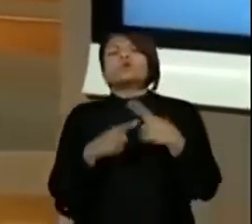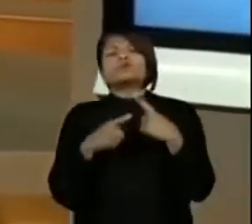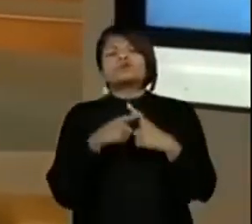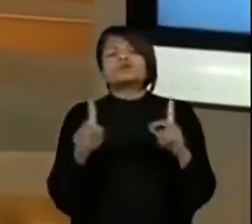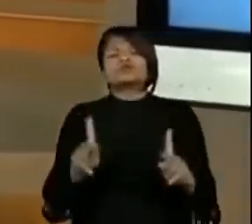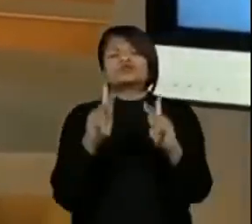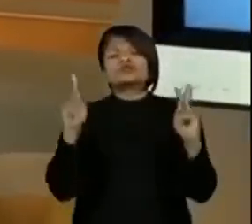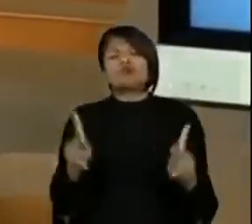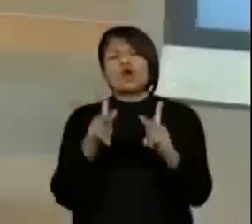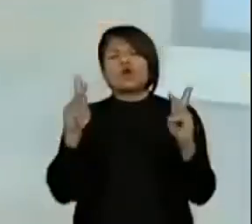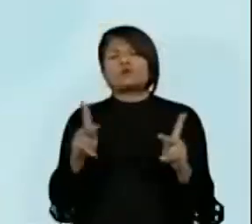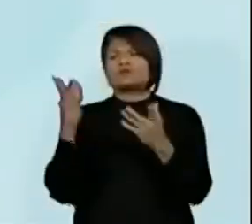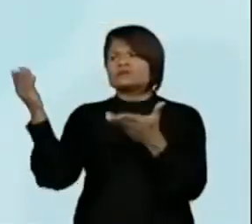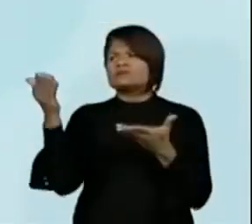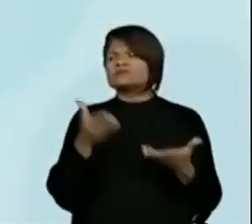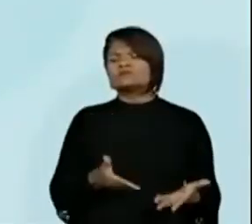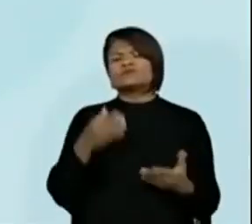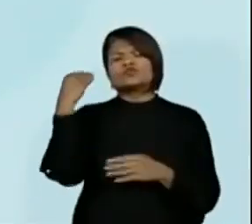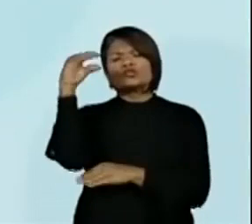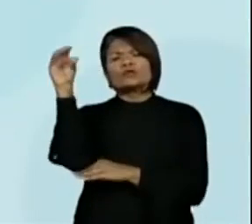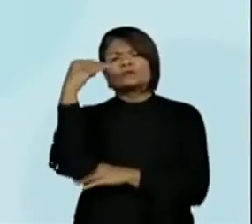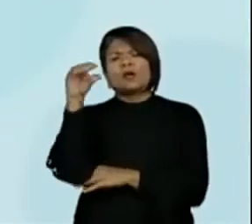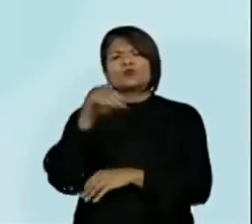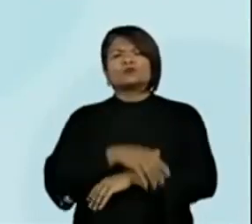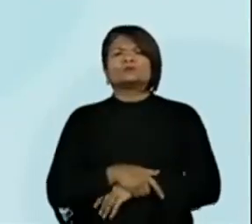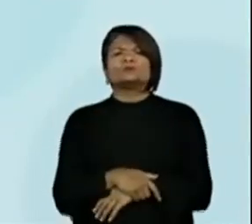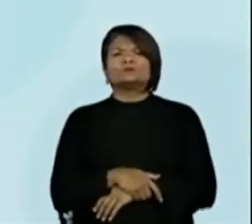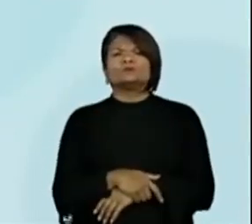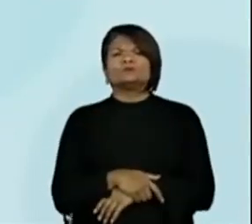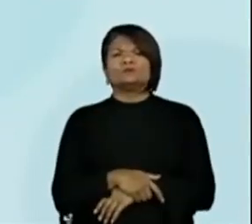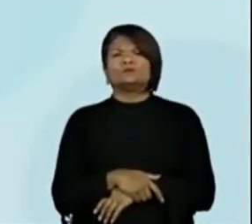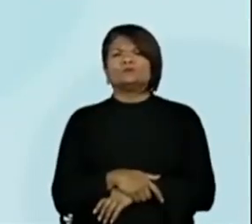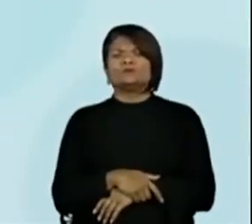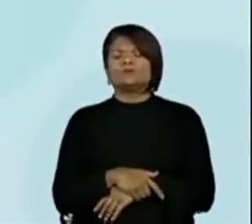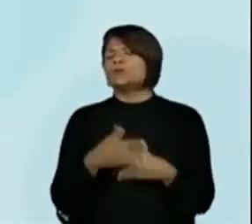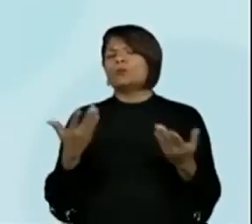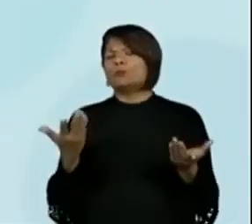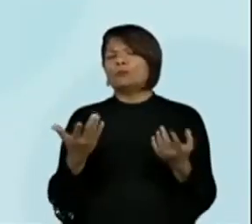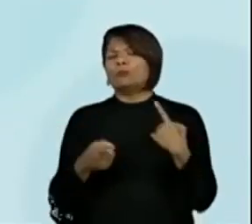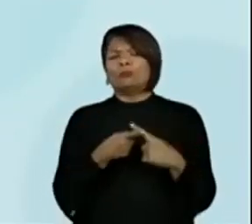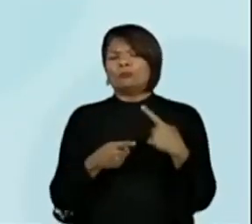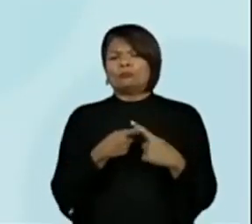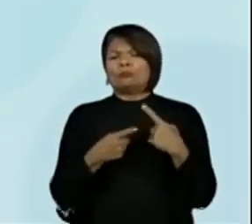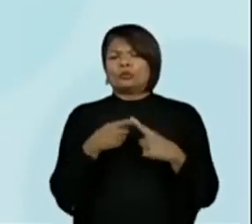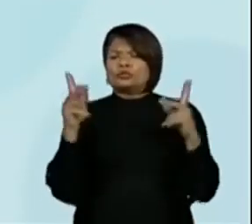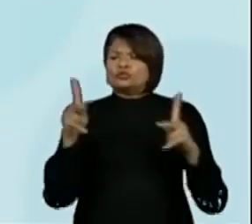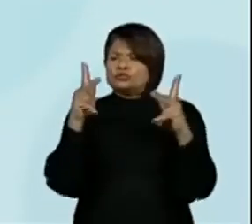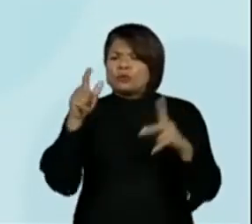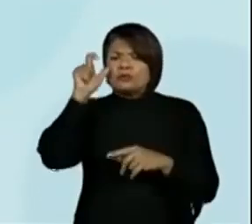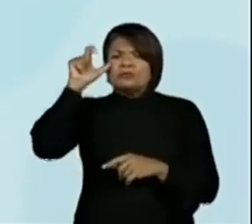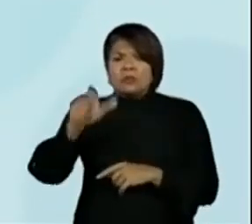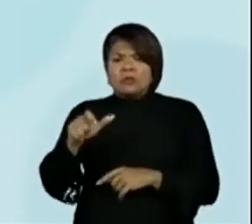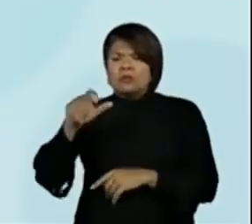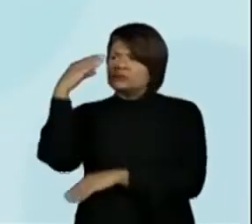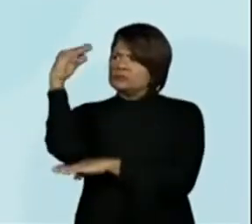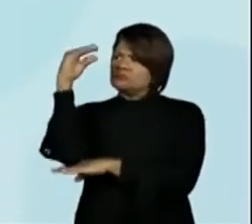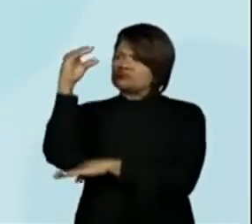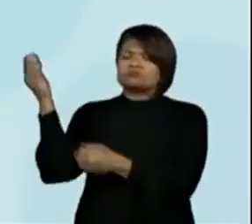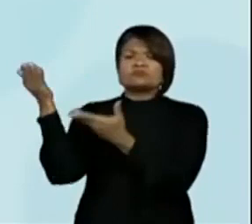shoppings receberá os dinossauros? E aí? Responda para mim no chat. Vamos lá. Por que uma rede de shoppings